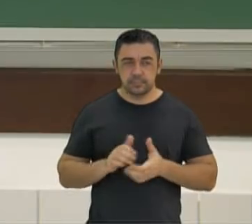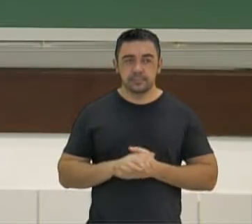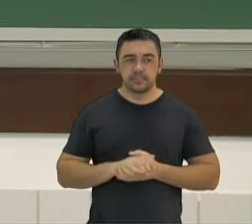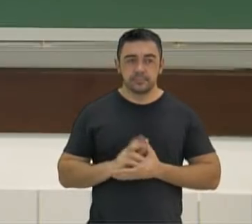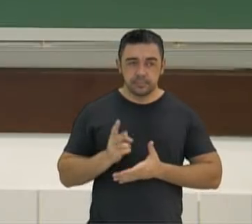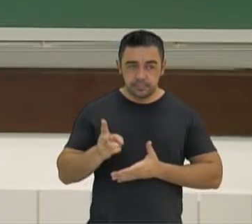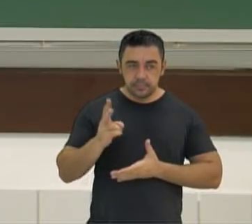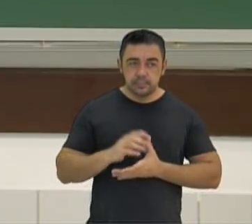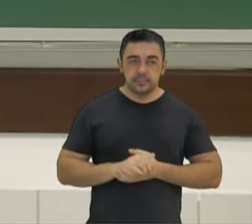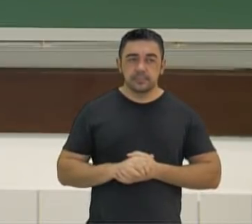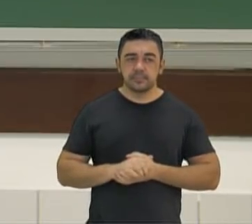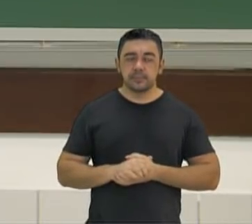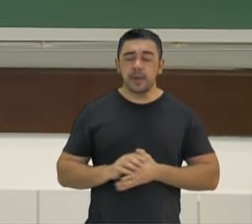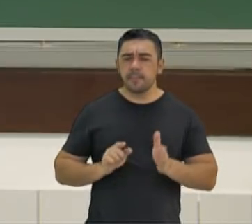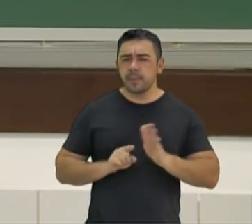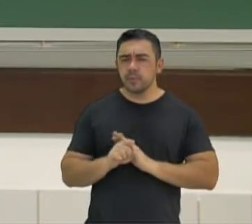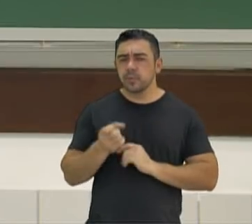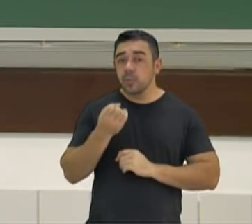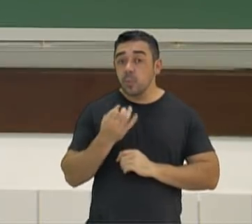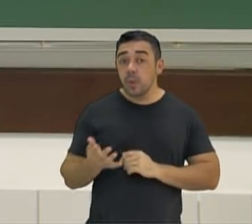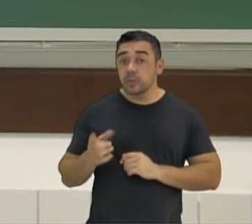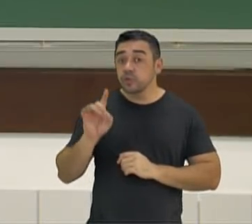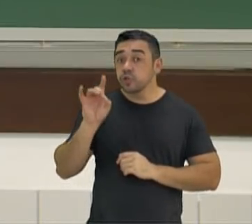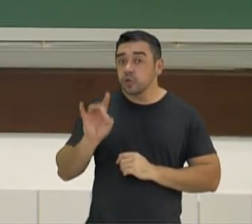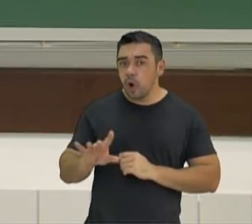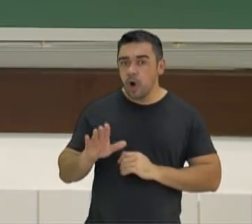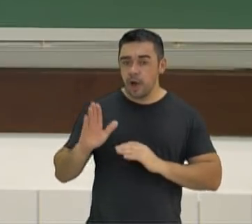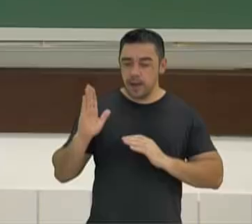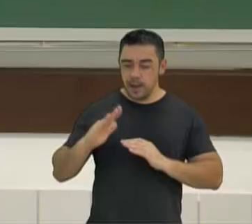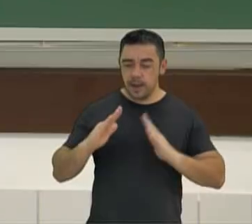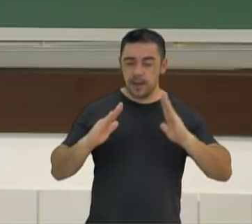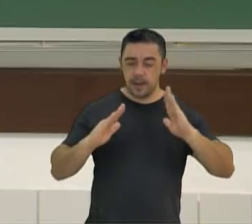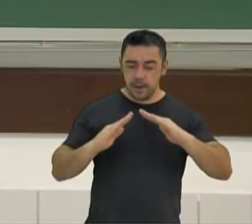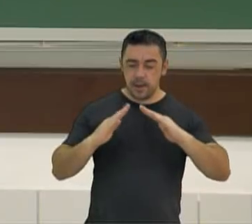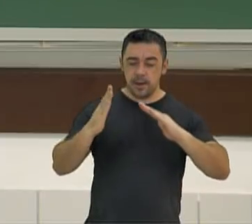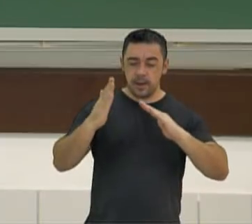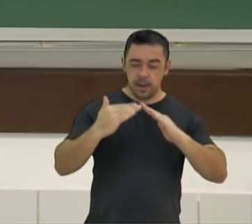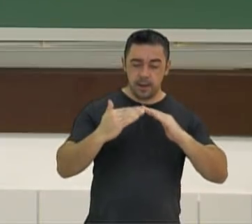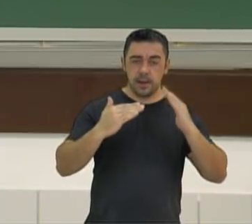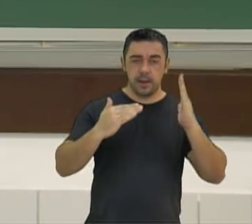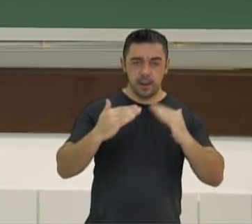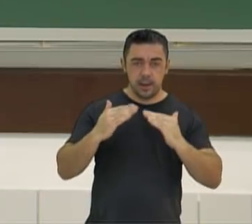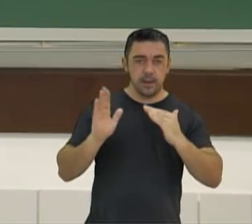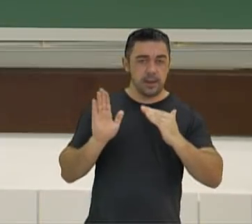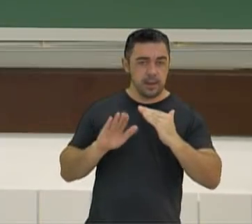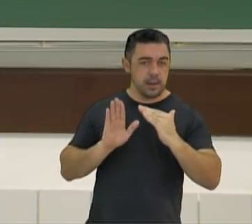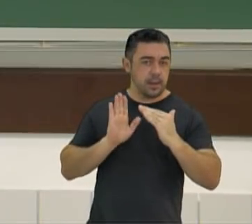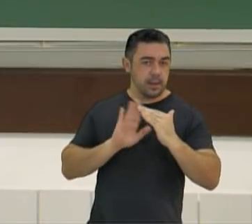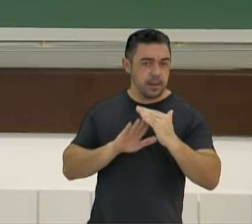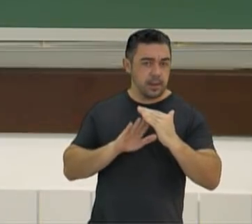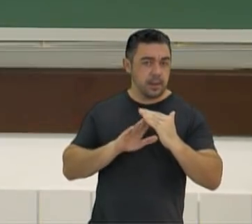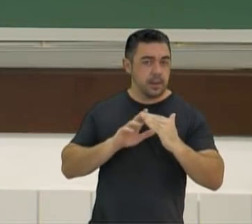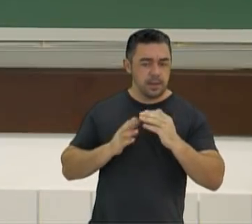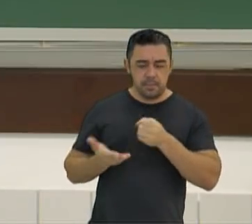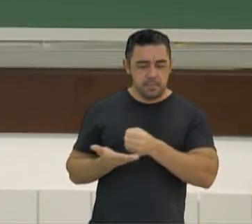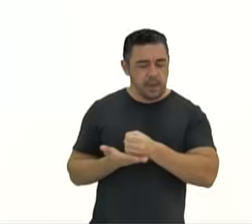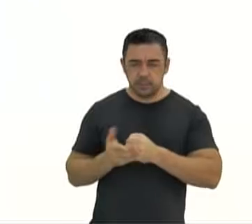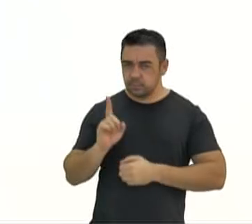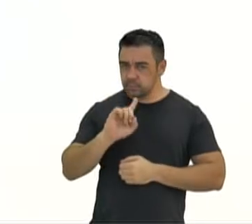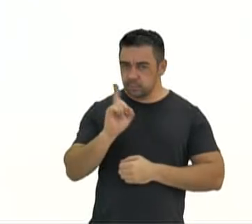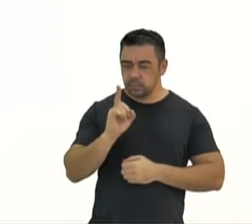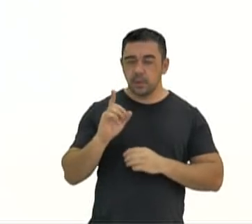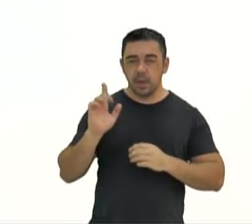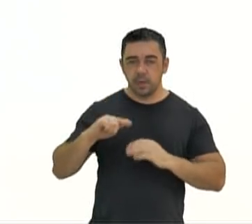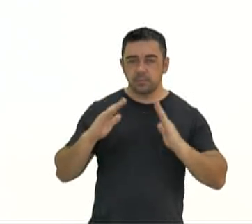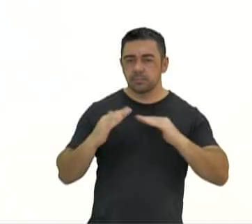Vamos mais um pouco, ó. Quantas faces laterais, então agora eu não vou considerar a base, tem